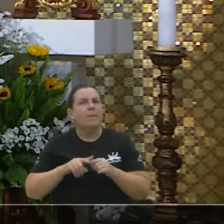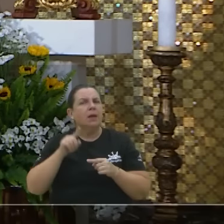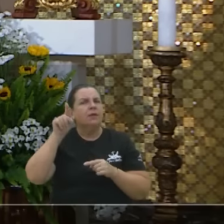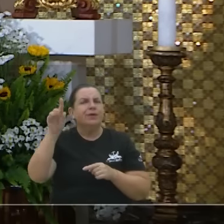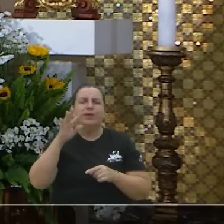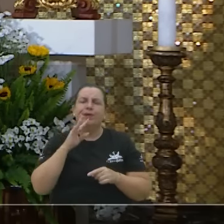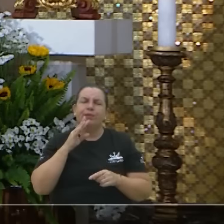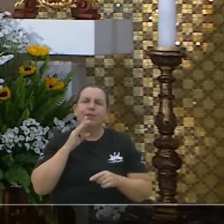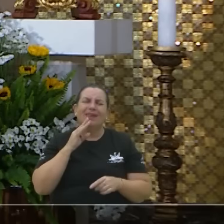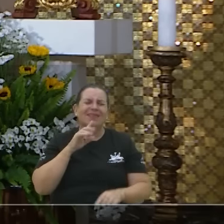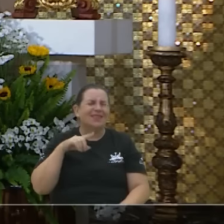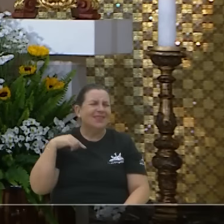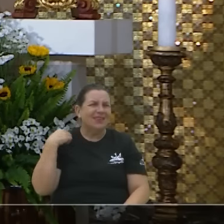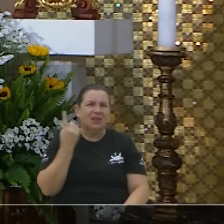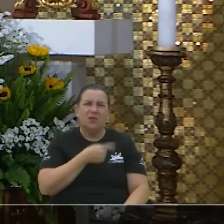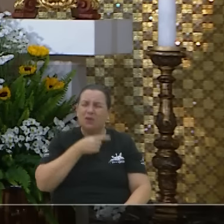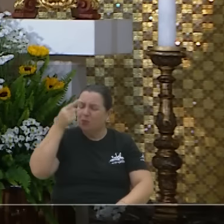profundamente, filho.